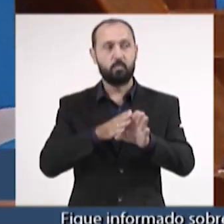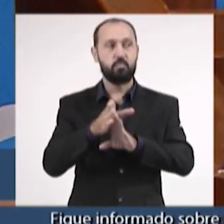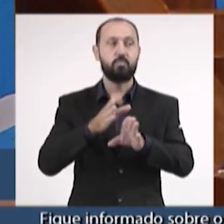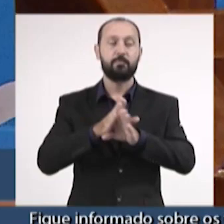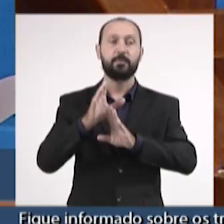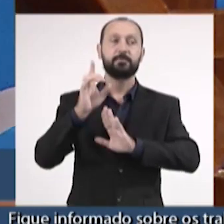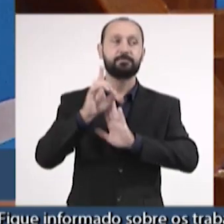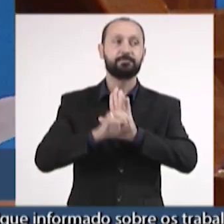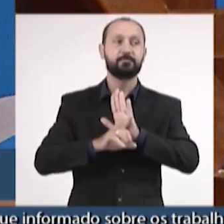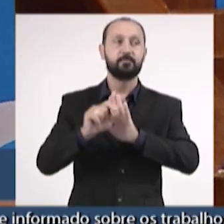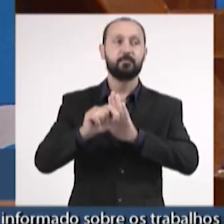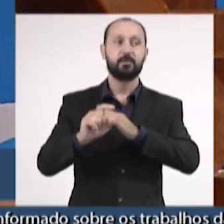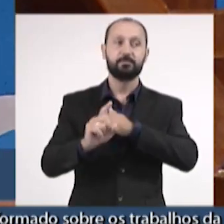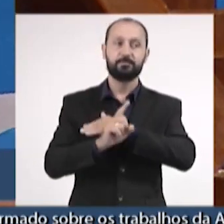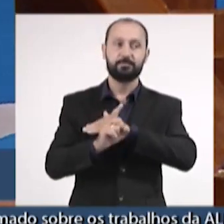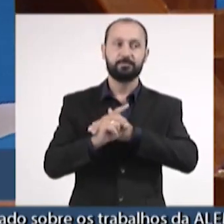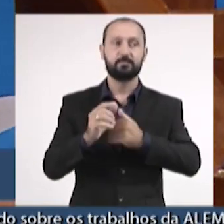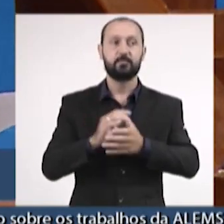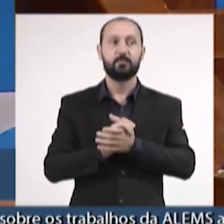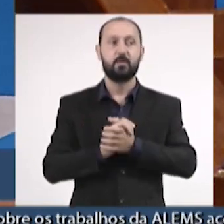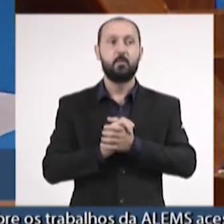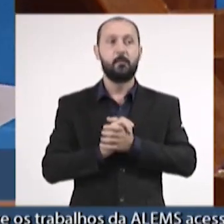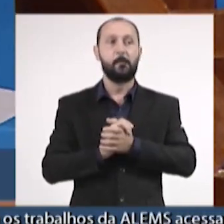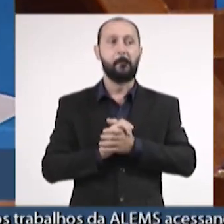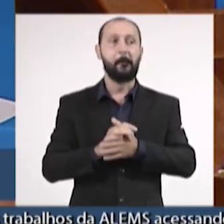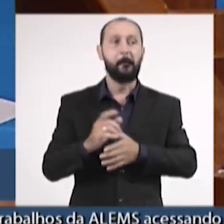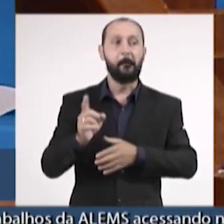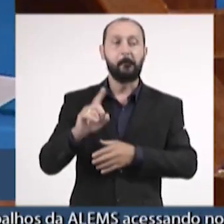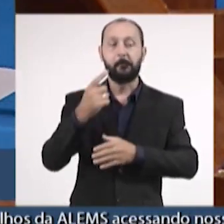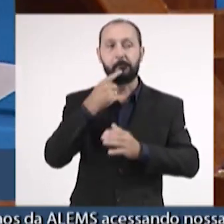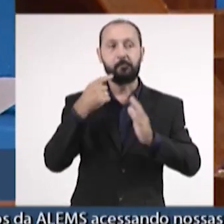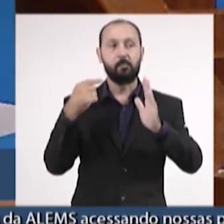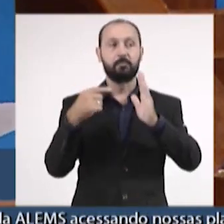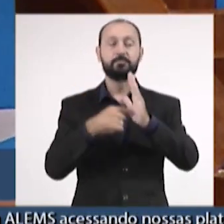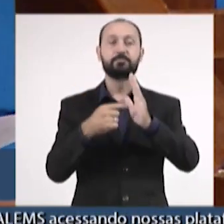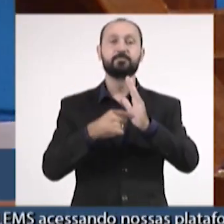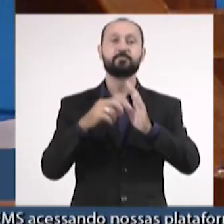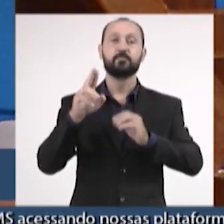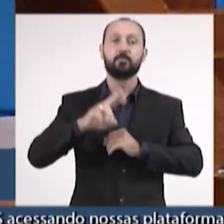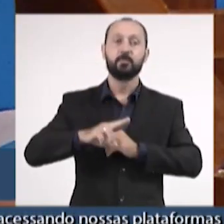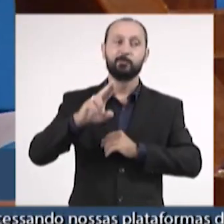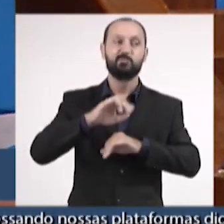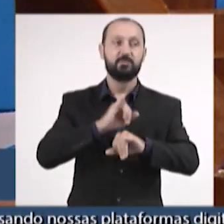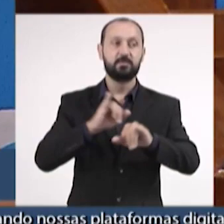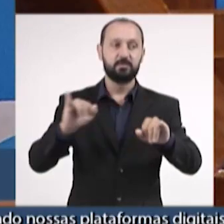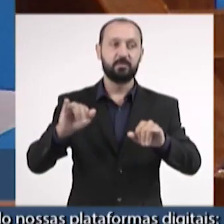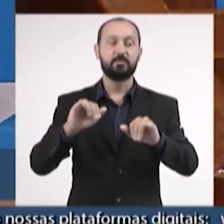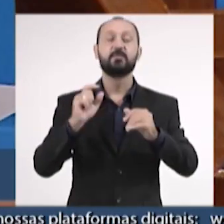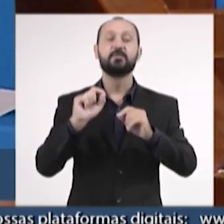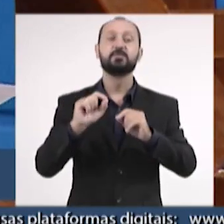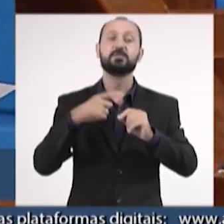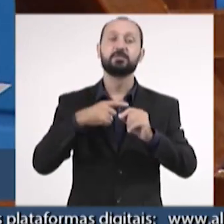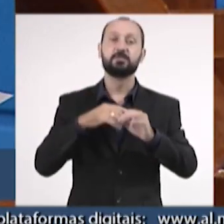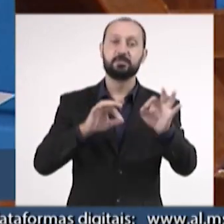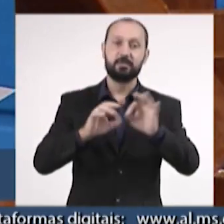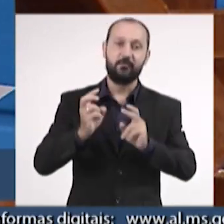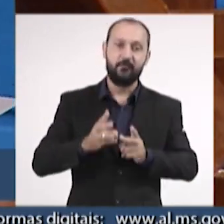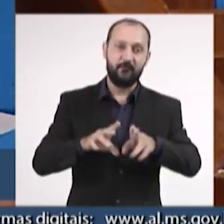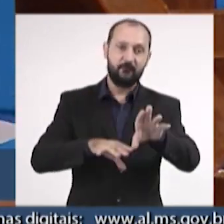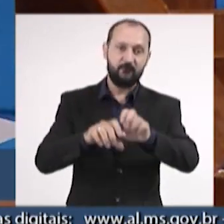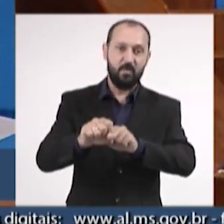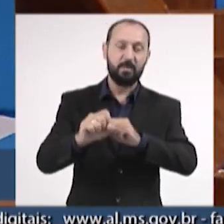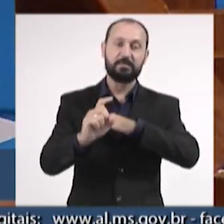sobre os direitos e serviços, e não somente de denúncias, por meio de campanha informativa, formação permanente